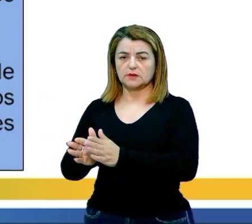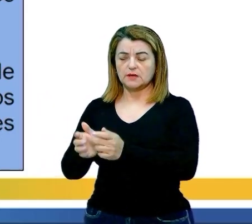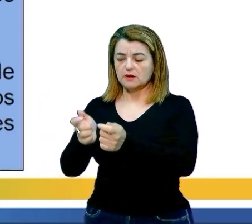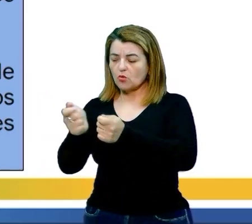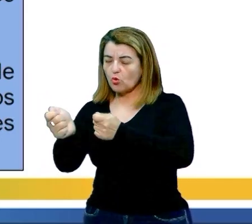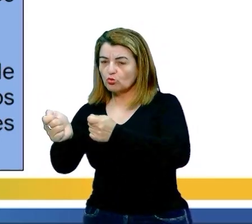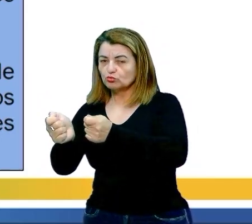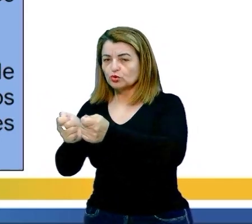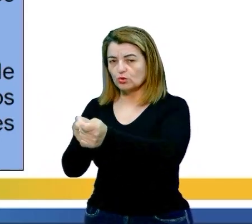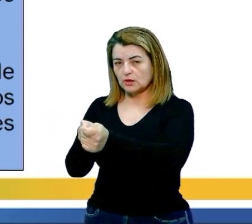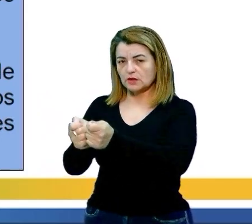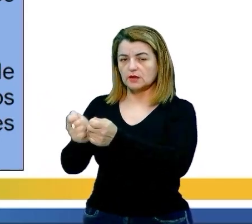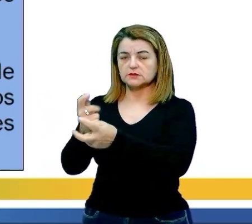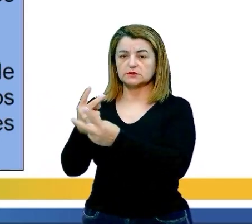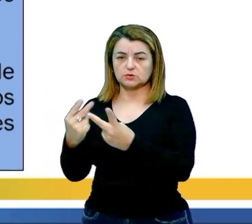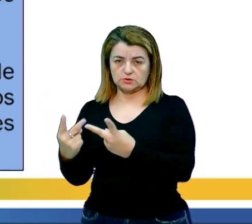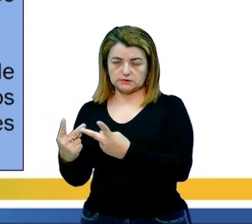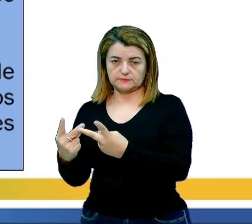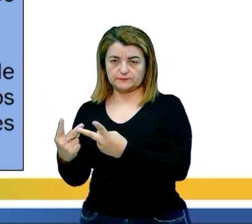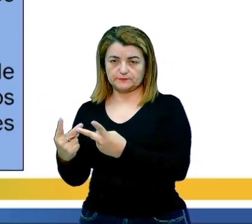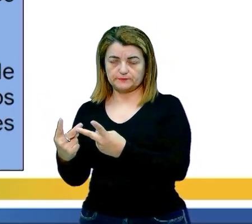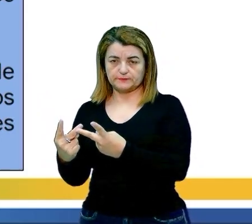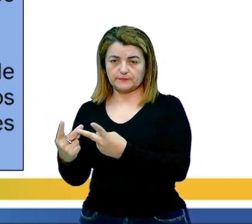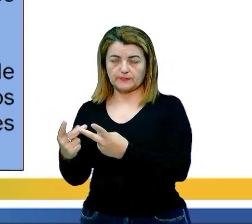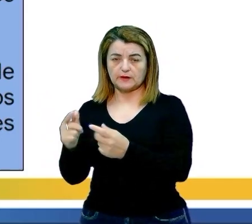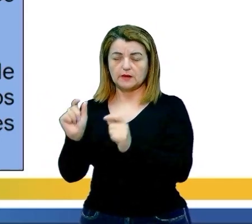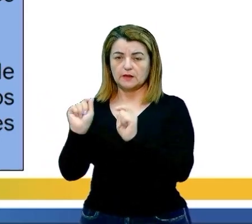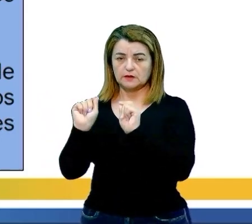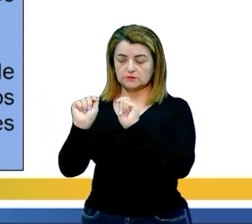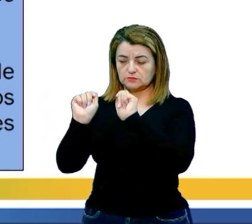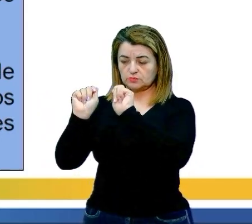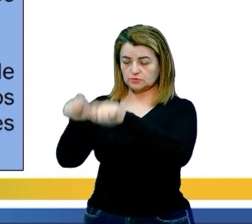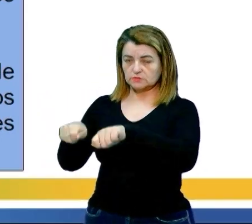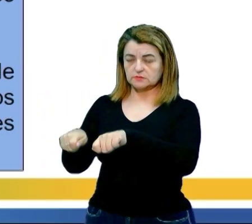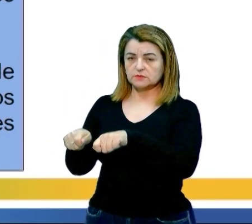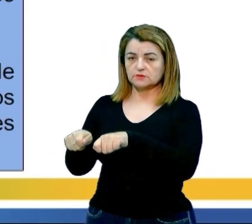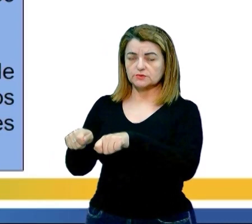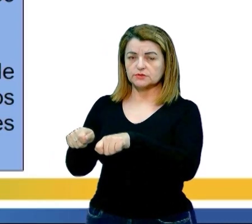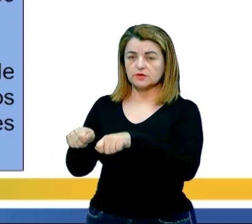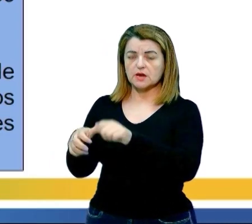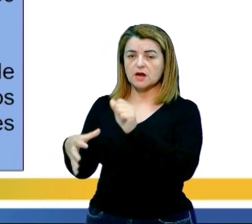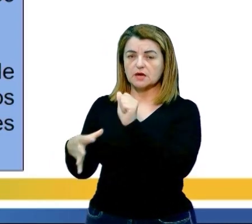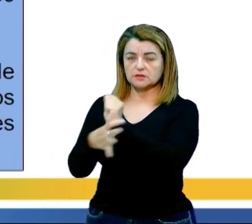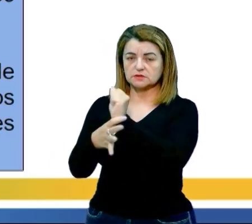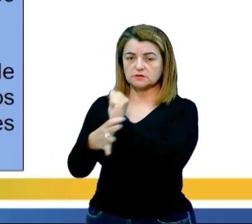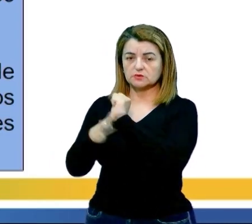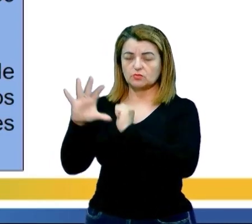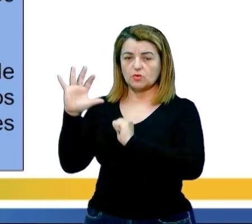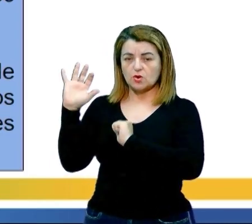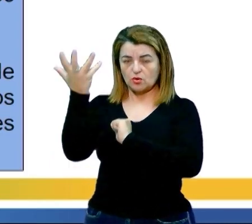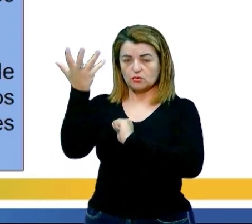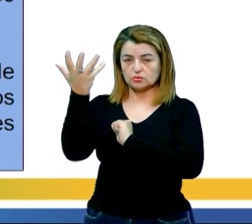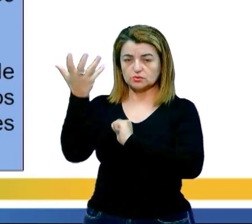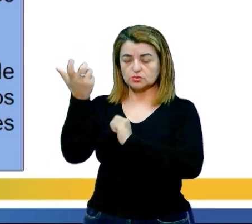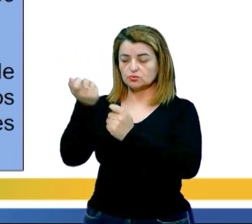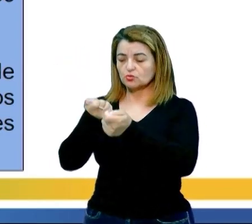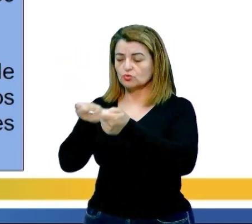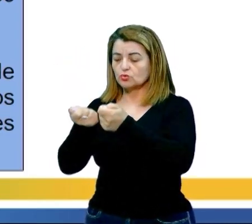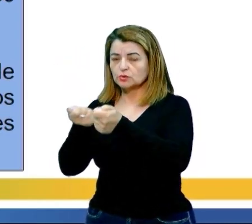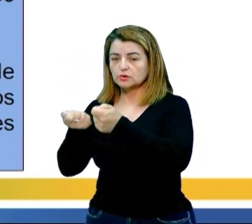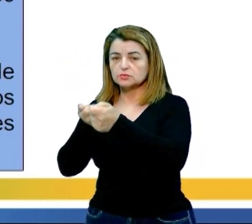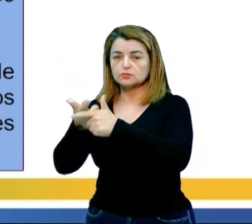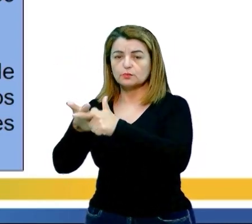controlar essas coisas. São acionados a fim de garantir a resolução e o controle